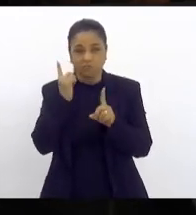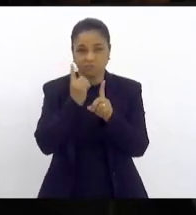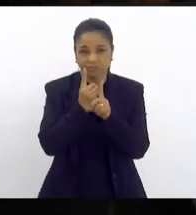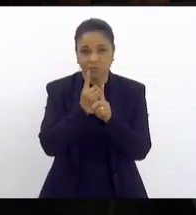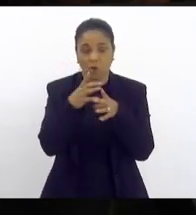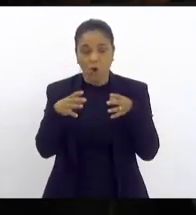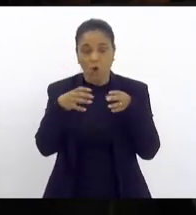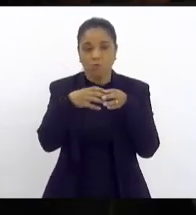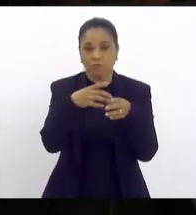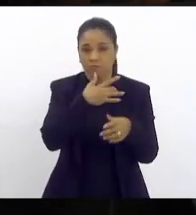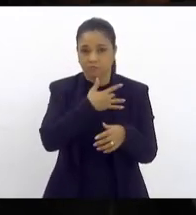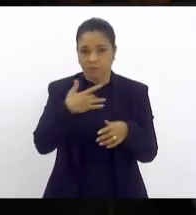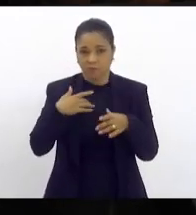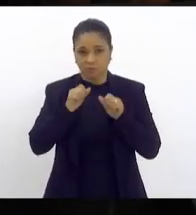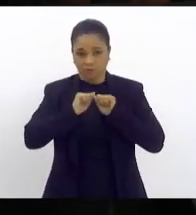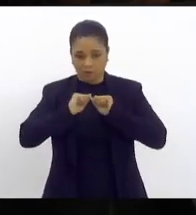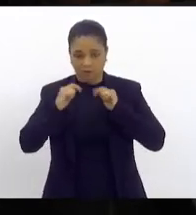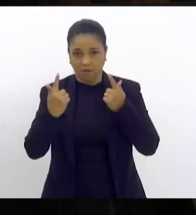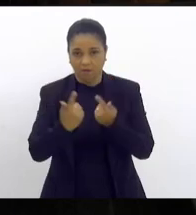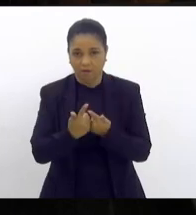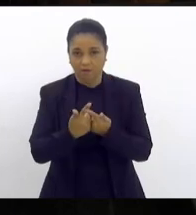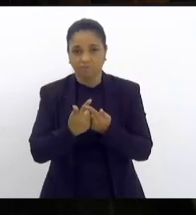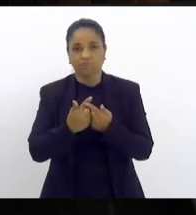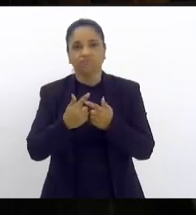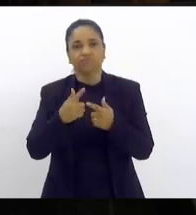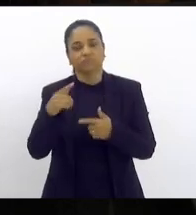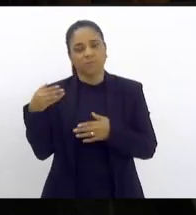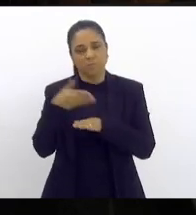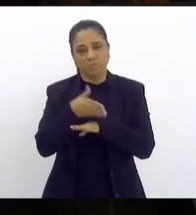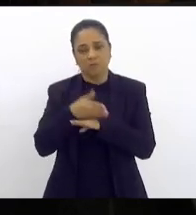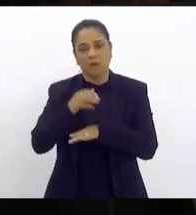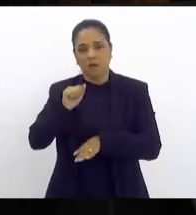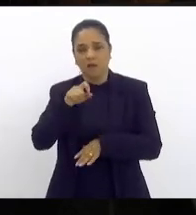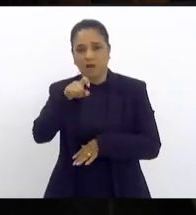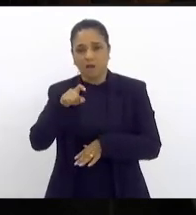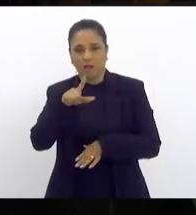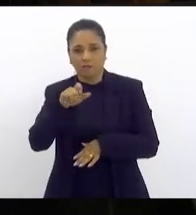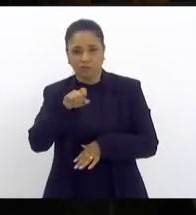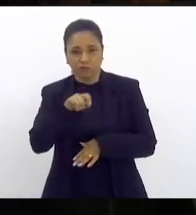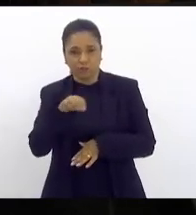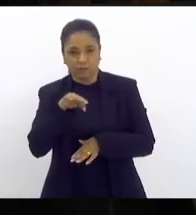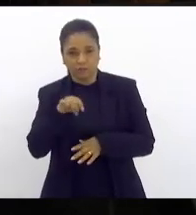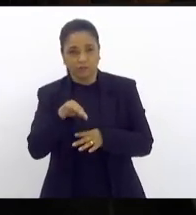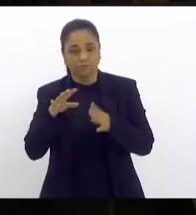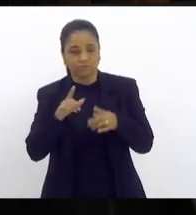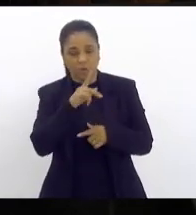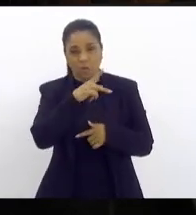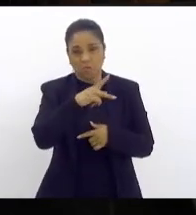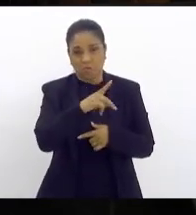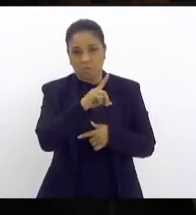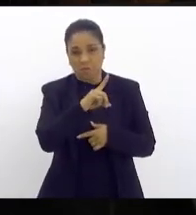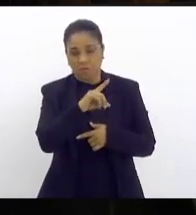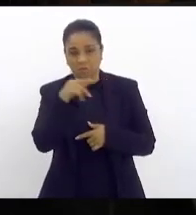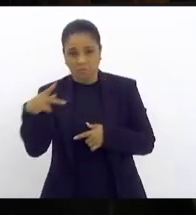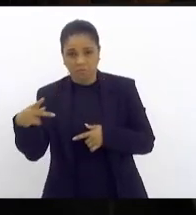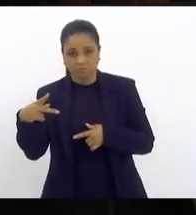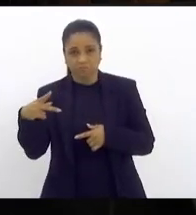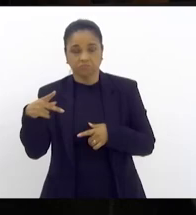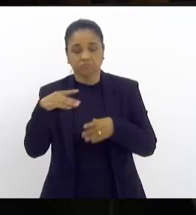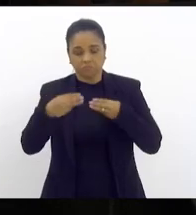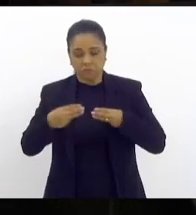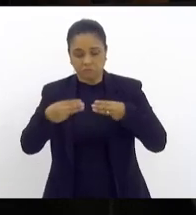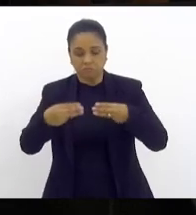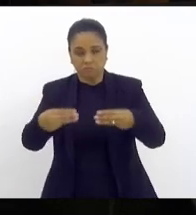aqui da alerj com a presença do Dr Alexandre Teles diretor de gestão hospitalar do departamento gestão hospitalar do Ministério da Saúde